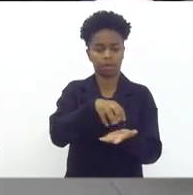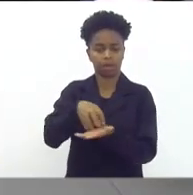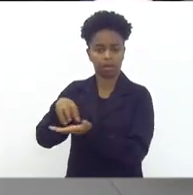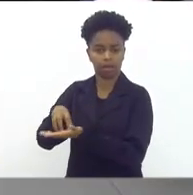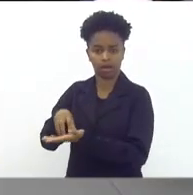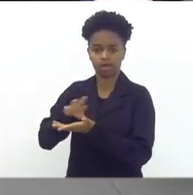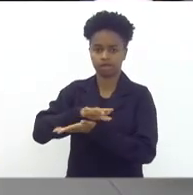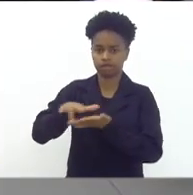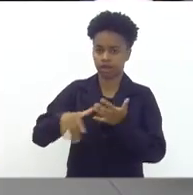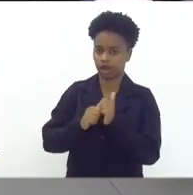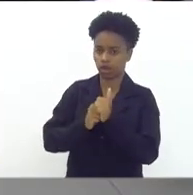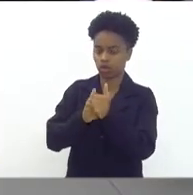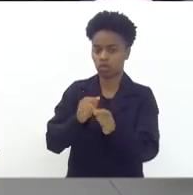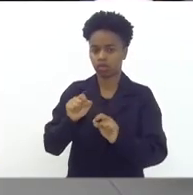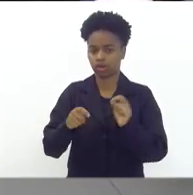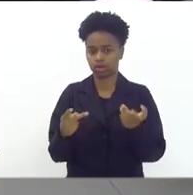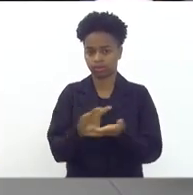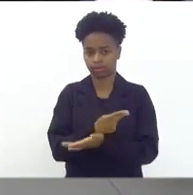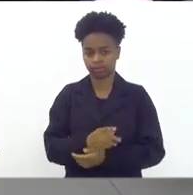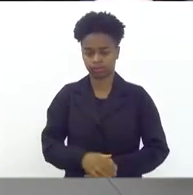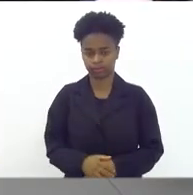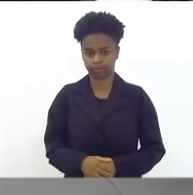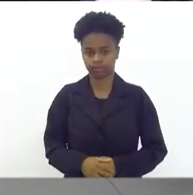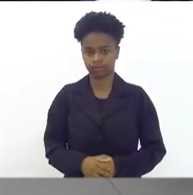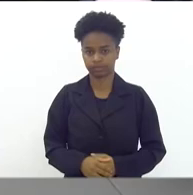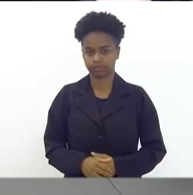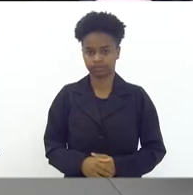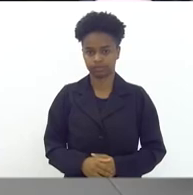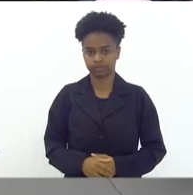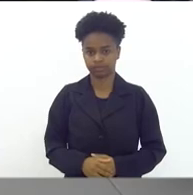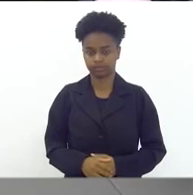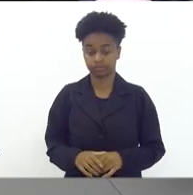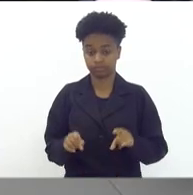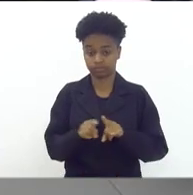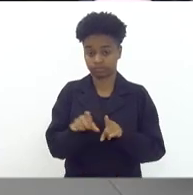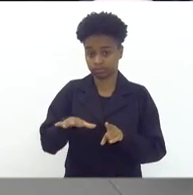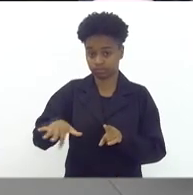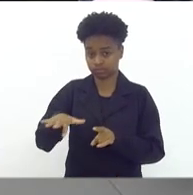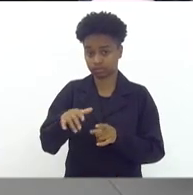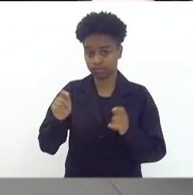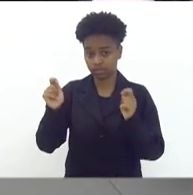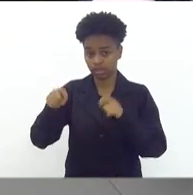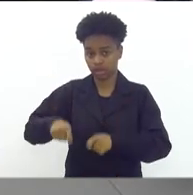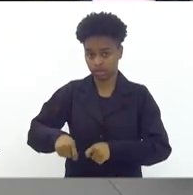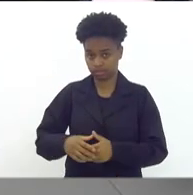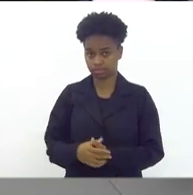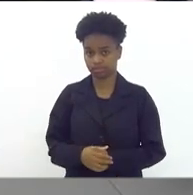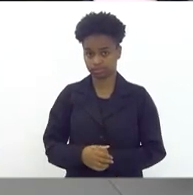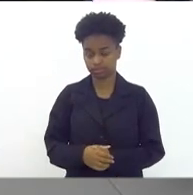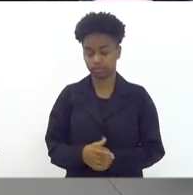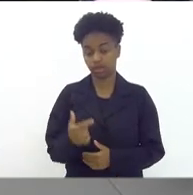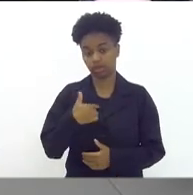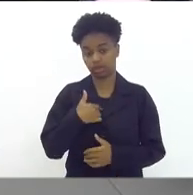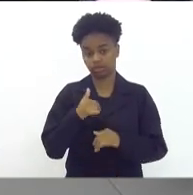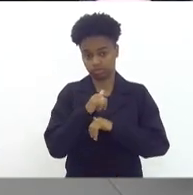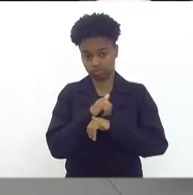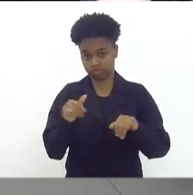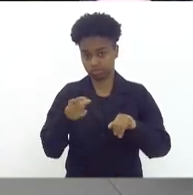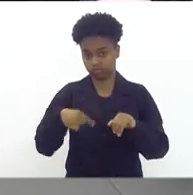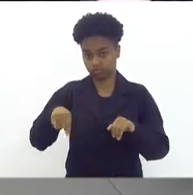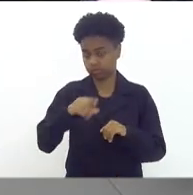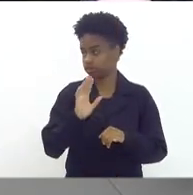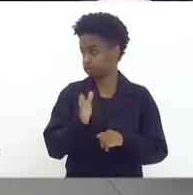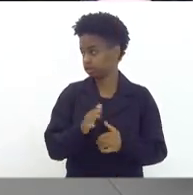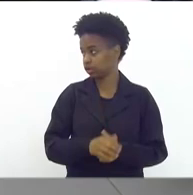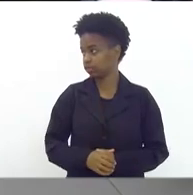acompanhando o que tá sendo feito e na parte de capacitação é como eu disse aos senhores não